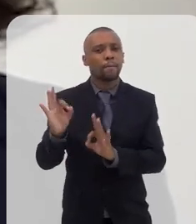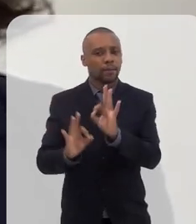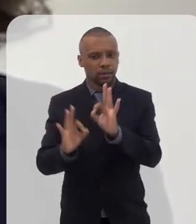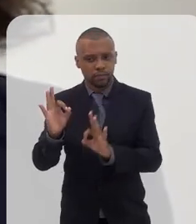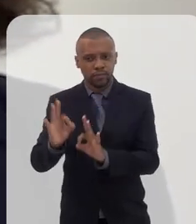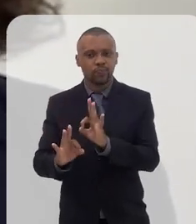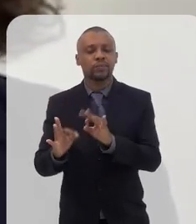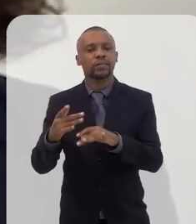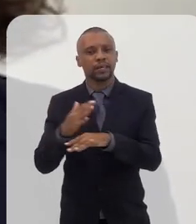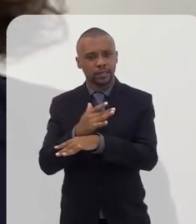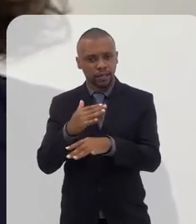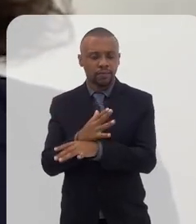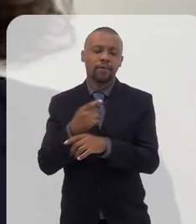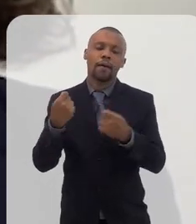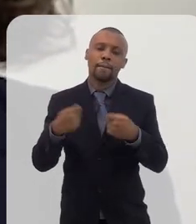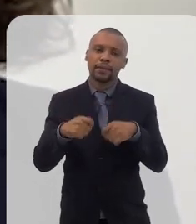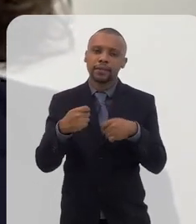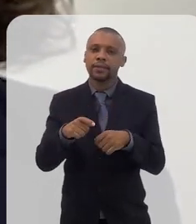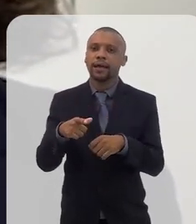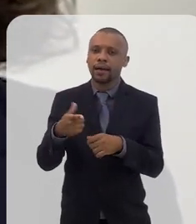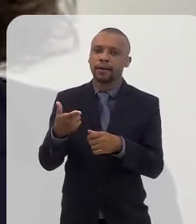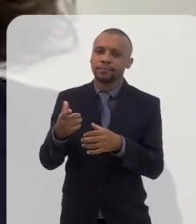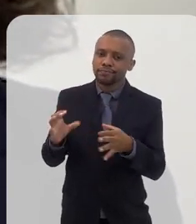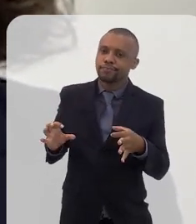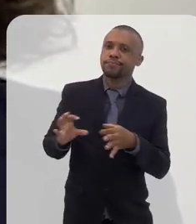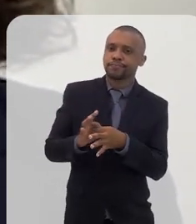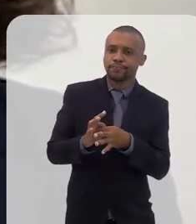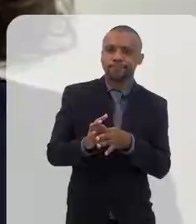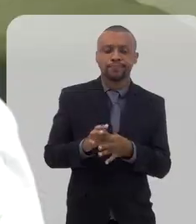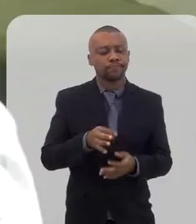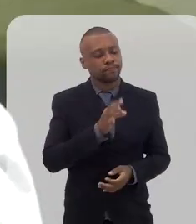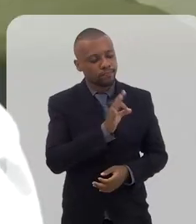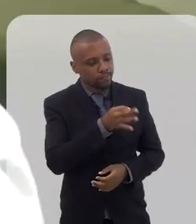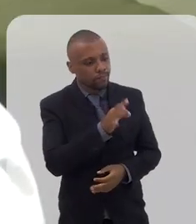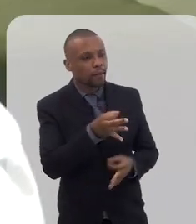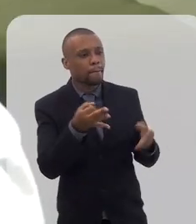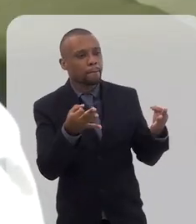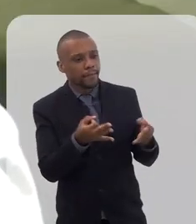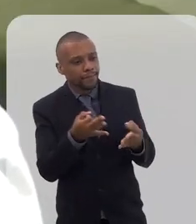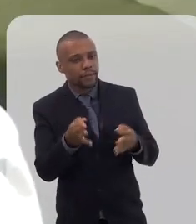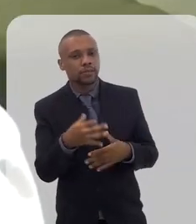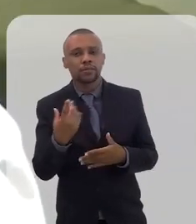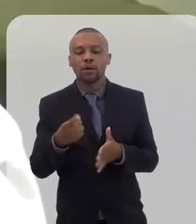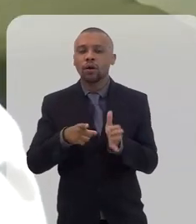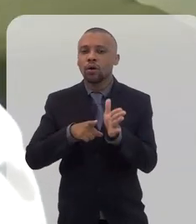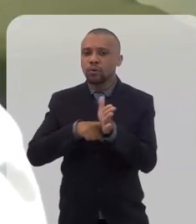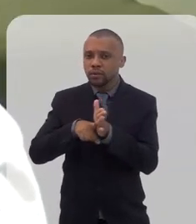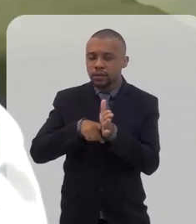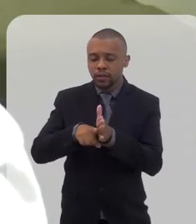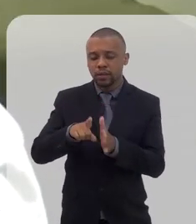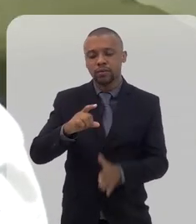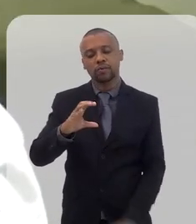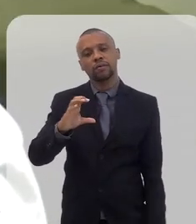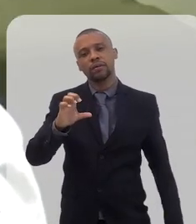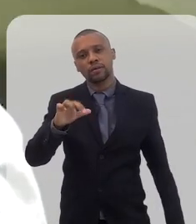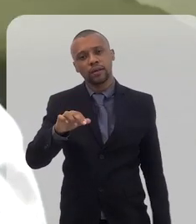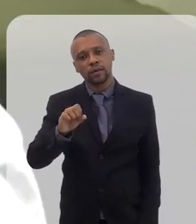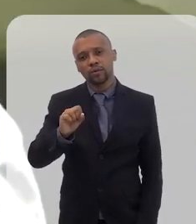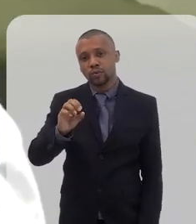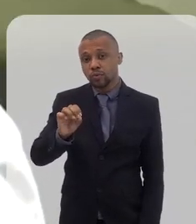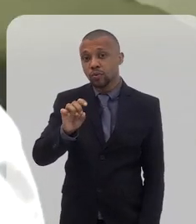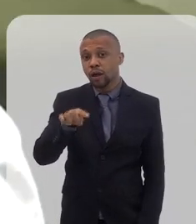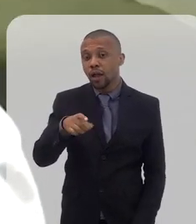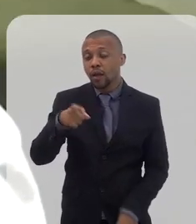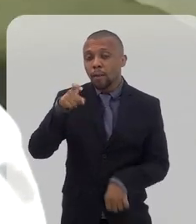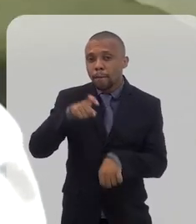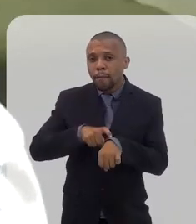que a cidade vai precisar atravessar, né? Perfeito, Geisa. O censo, ele é sempre um momento de